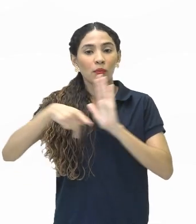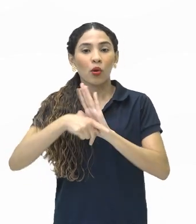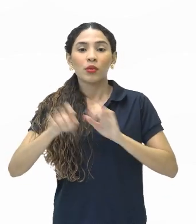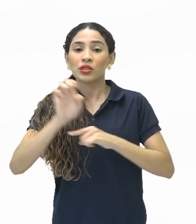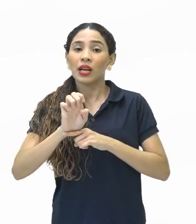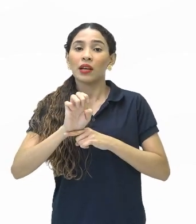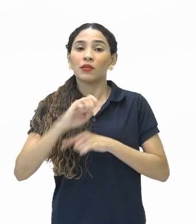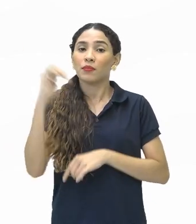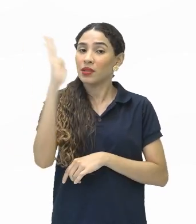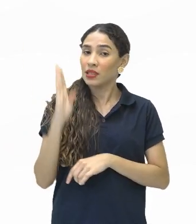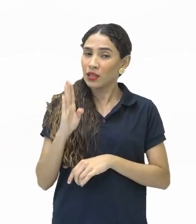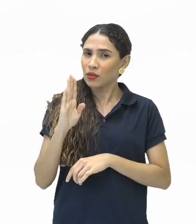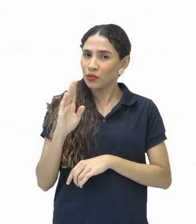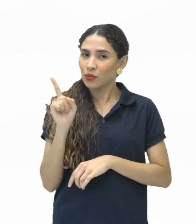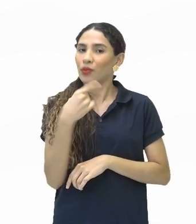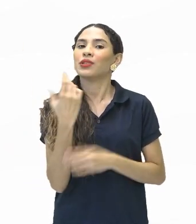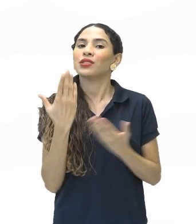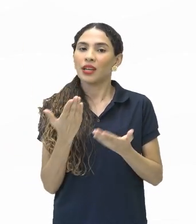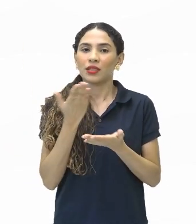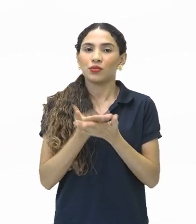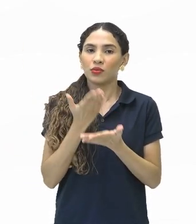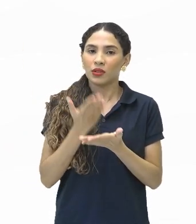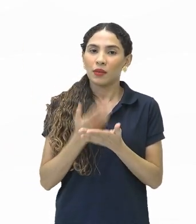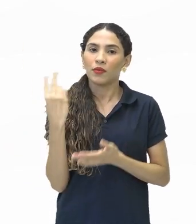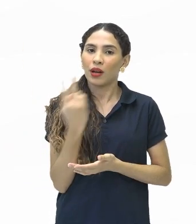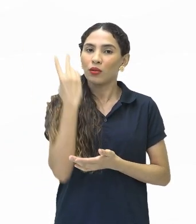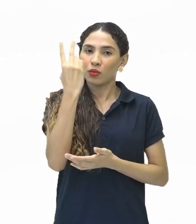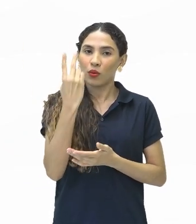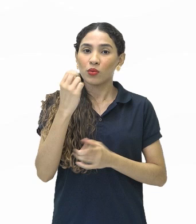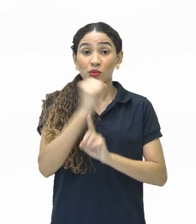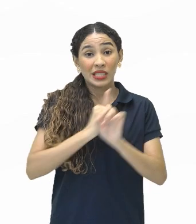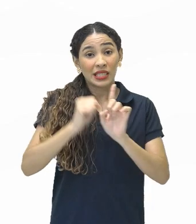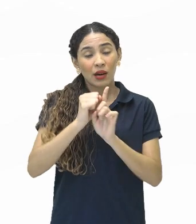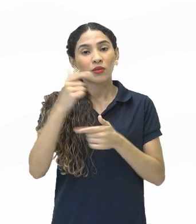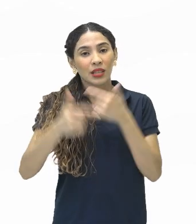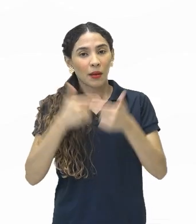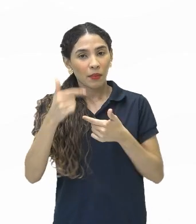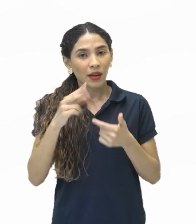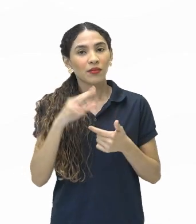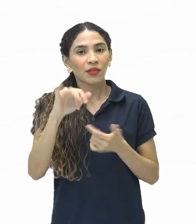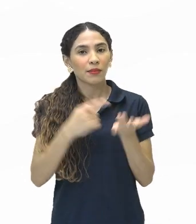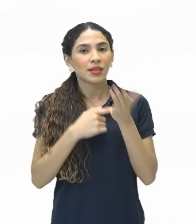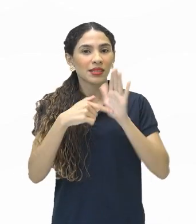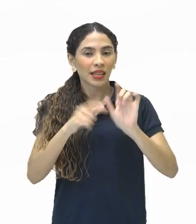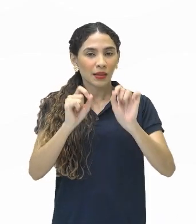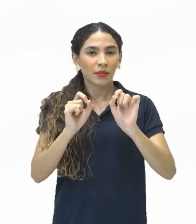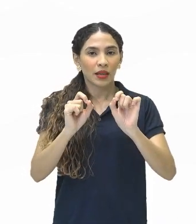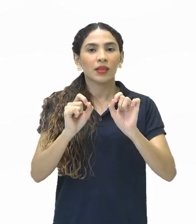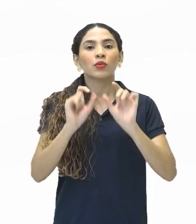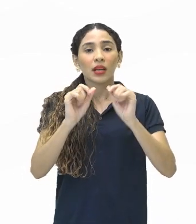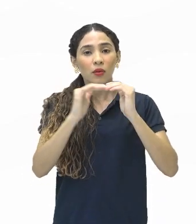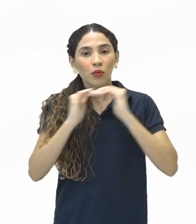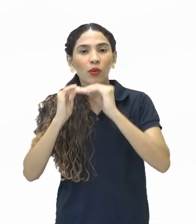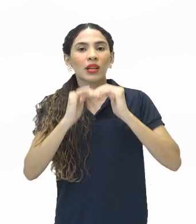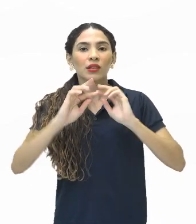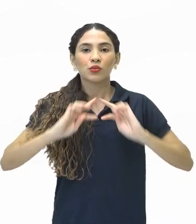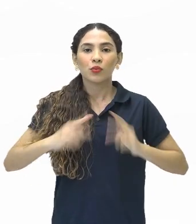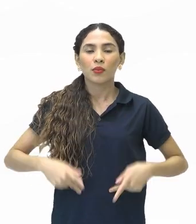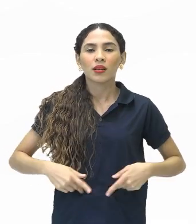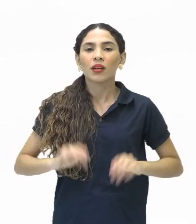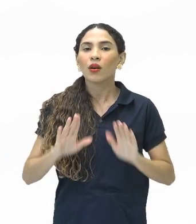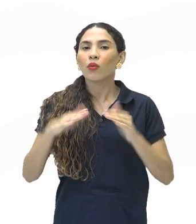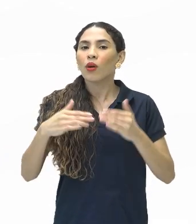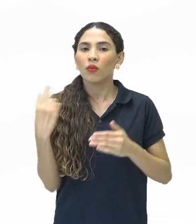né, da questão dos valores sociais do trabalho. Então, isso vai trazendo essa dignidade humana. E que